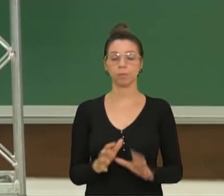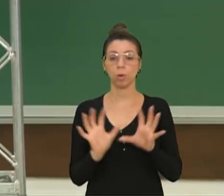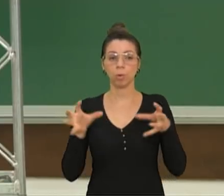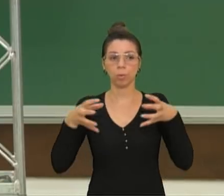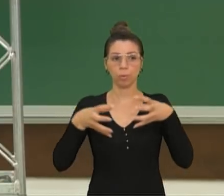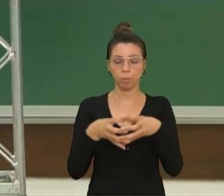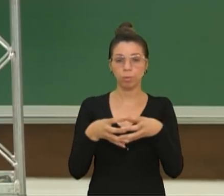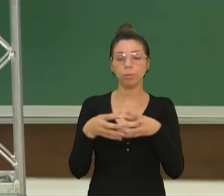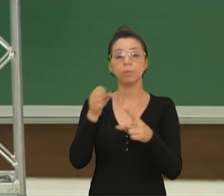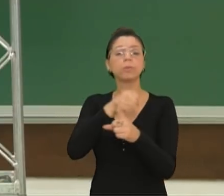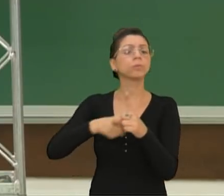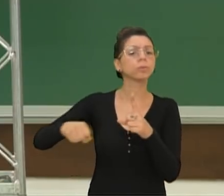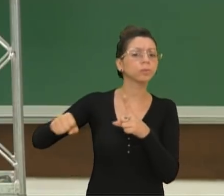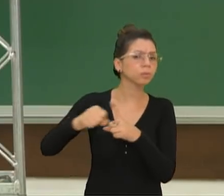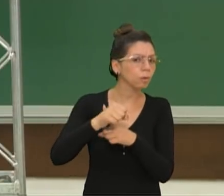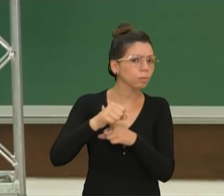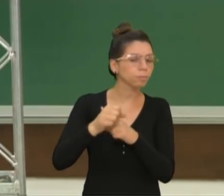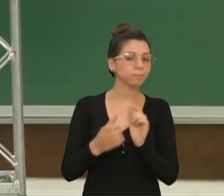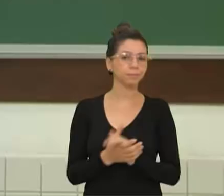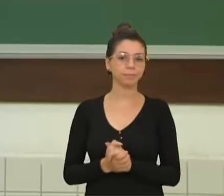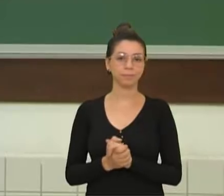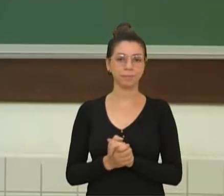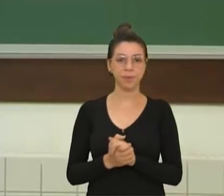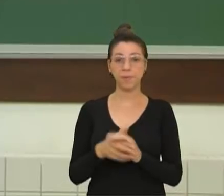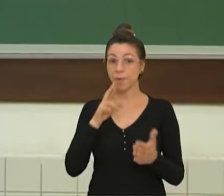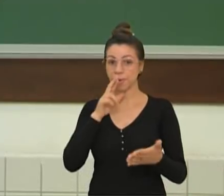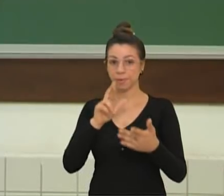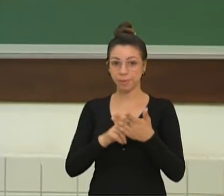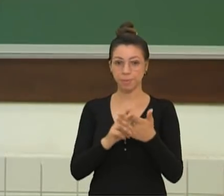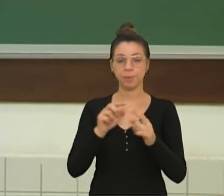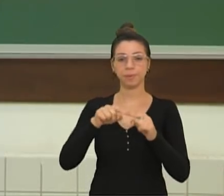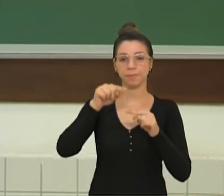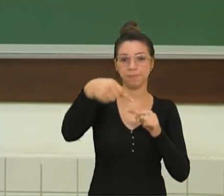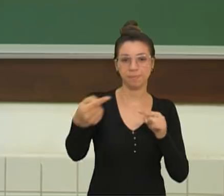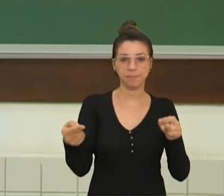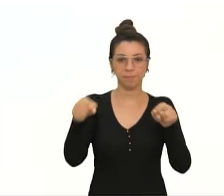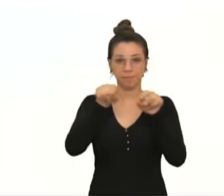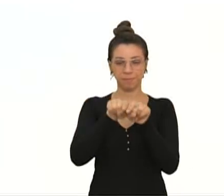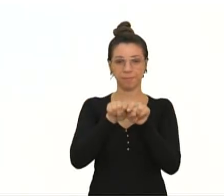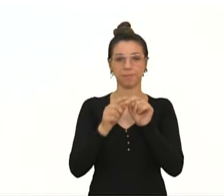tribo e o social. Vou deixar um tempo para você responder, em seguida voltamos com a aula.